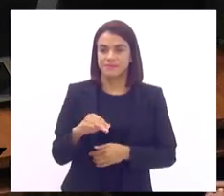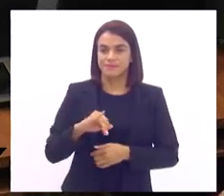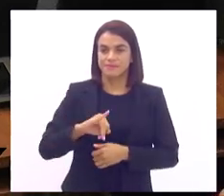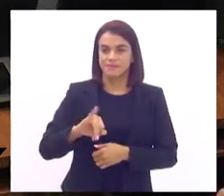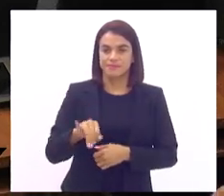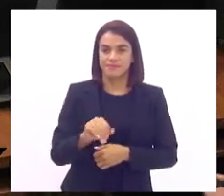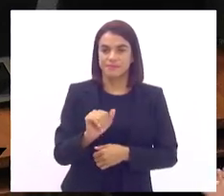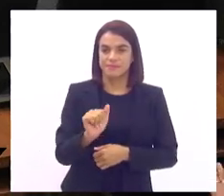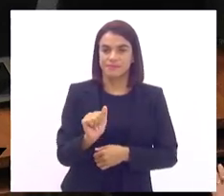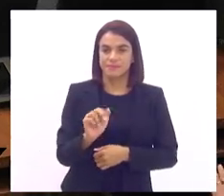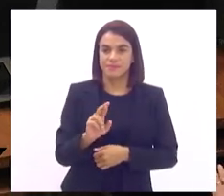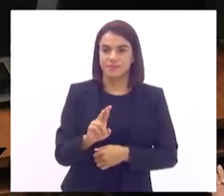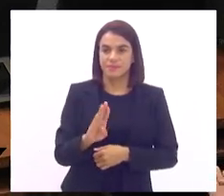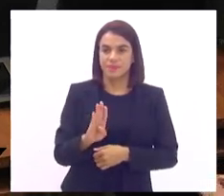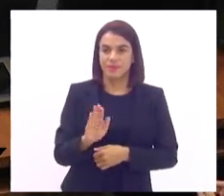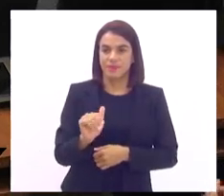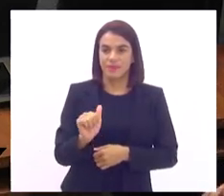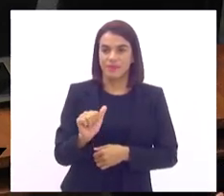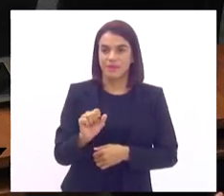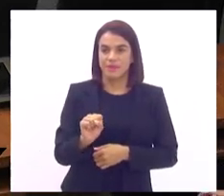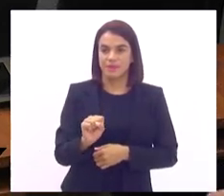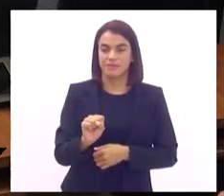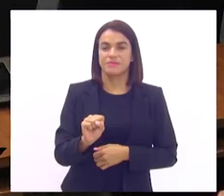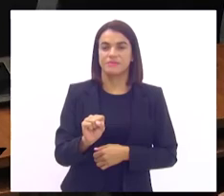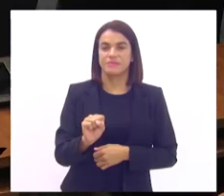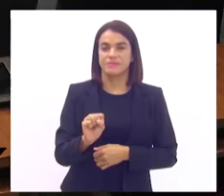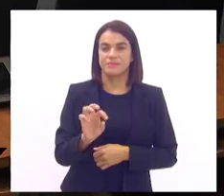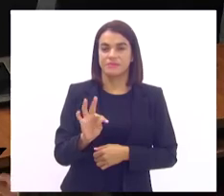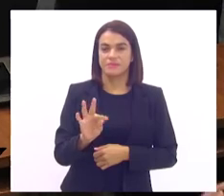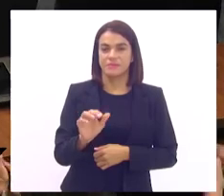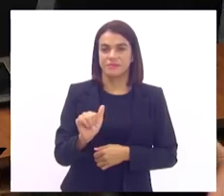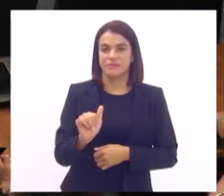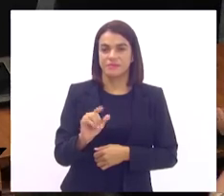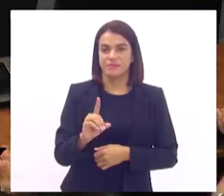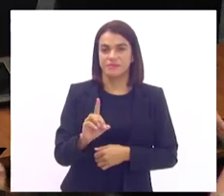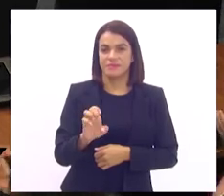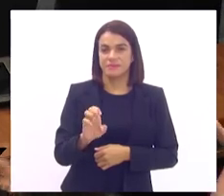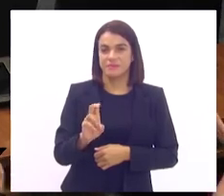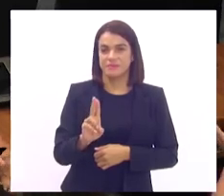Jarbas Tadeu Barsante Ribeiro.